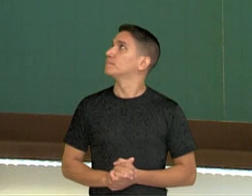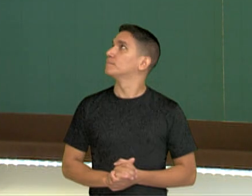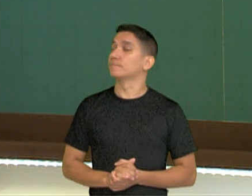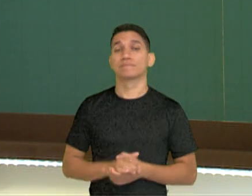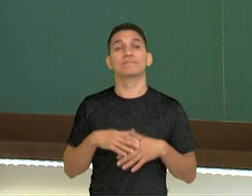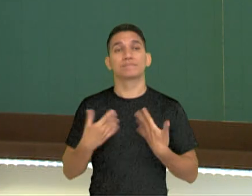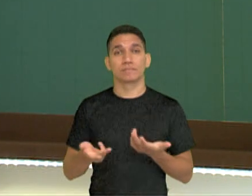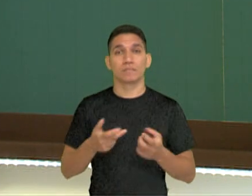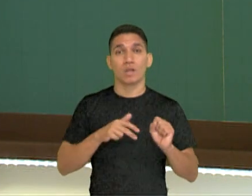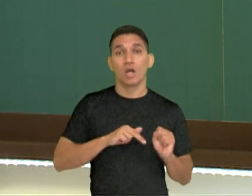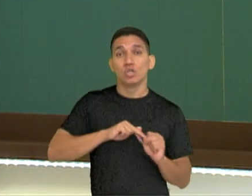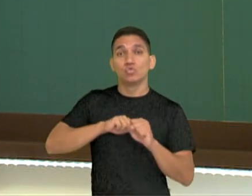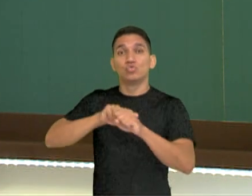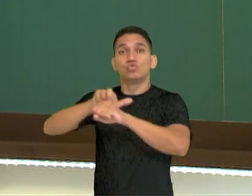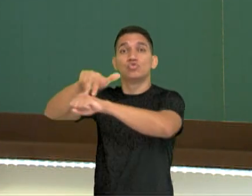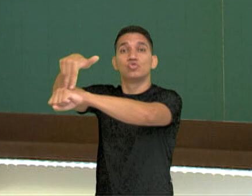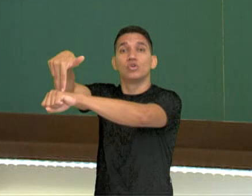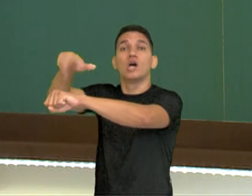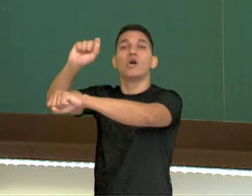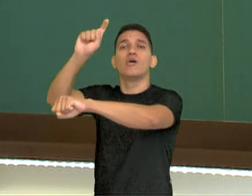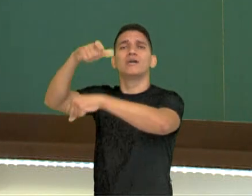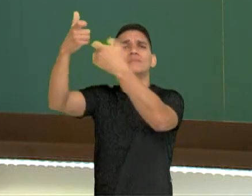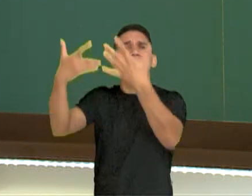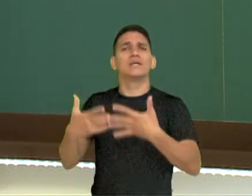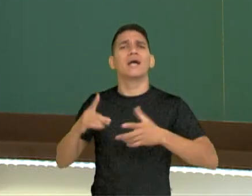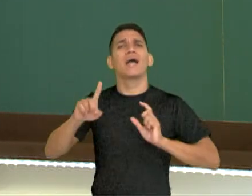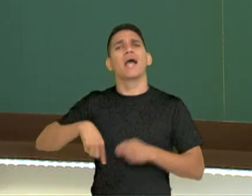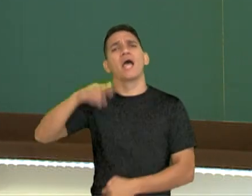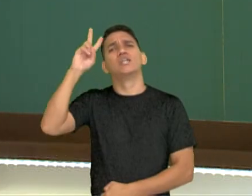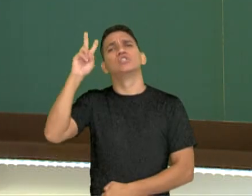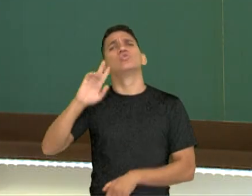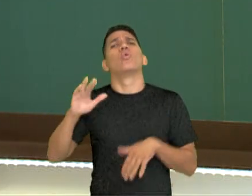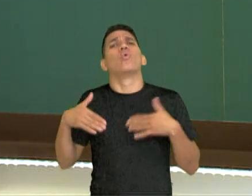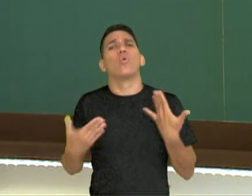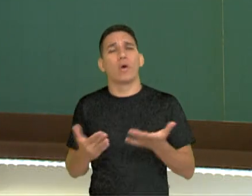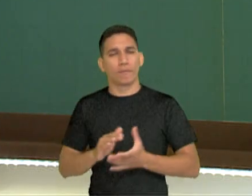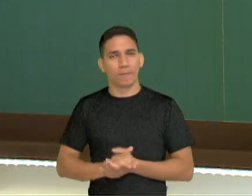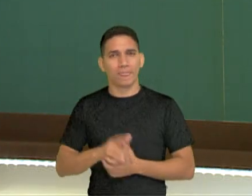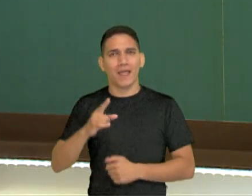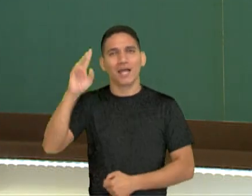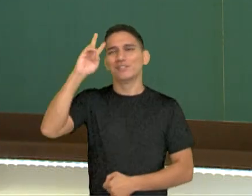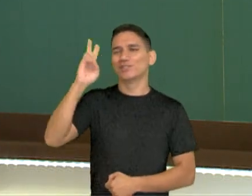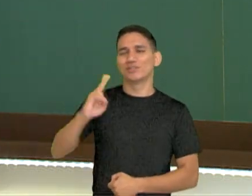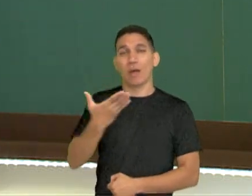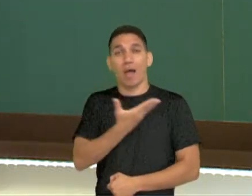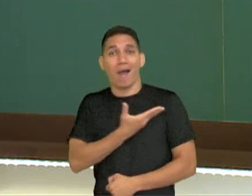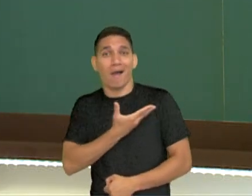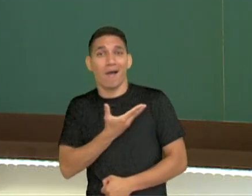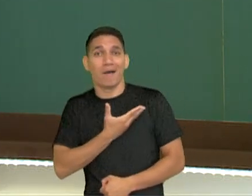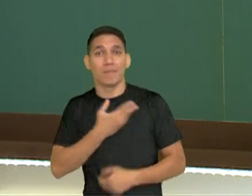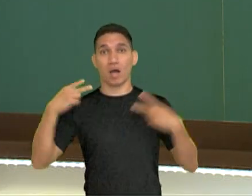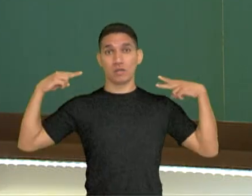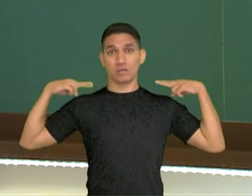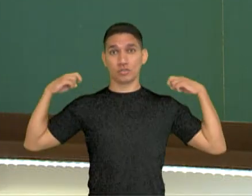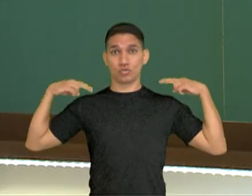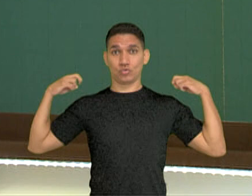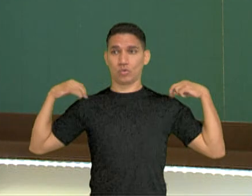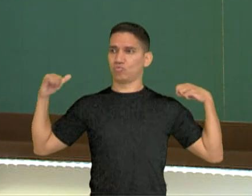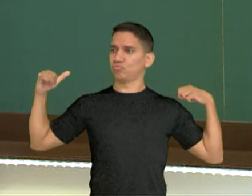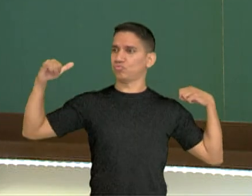O Pequeno Príncipe, ele conta o quê, pessoal? Que história que ele conta? Ele conta a história da amizade entre um piloto e